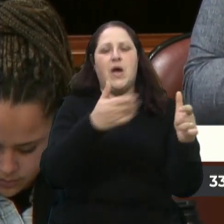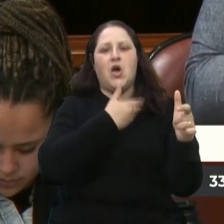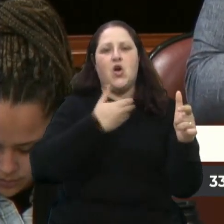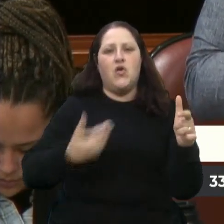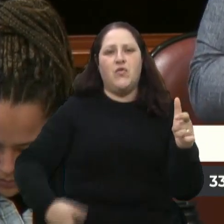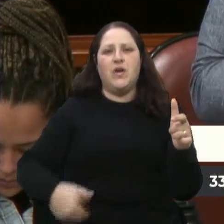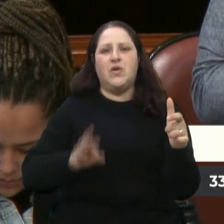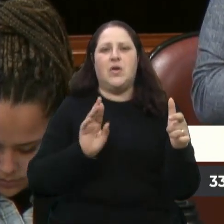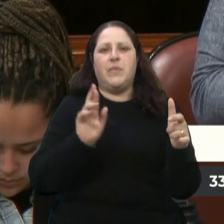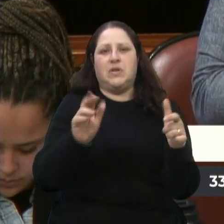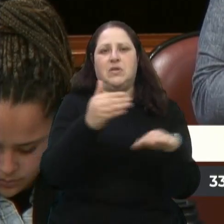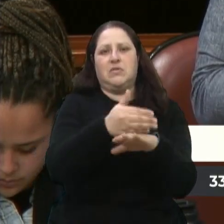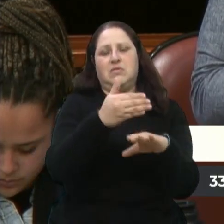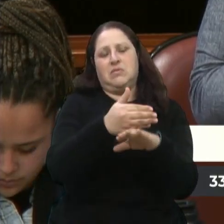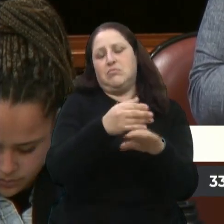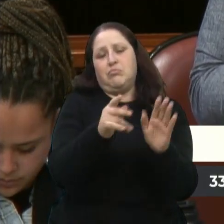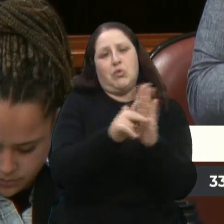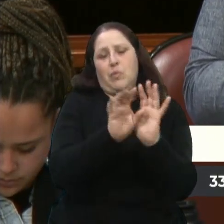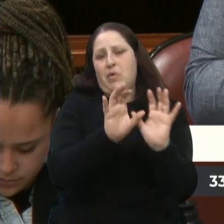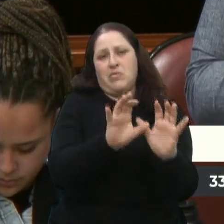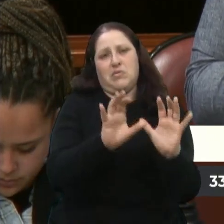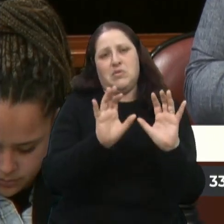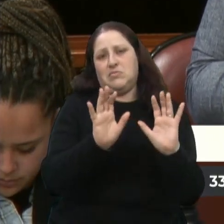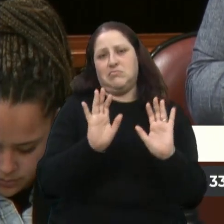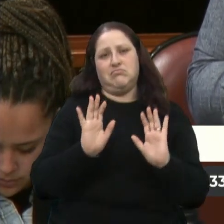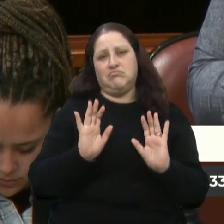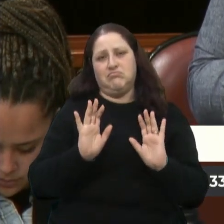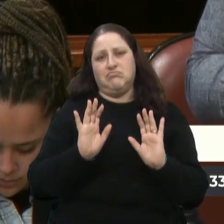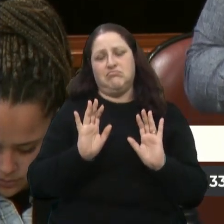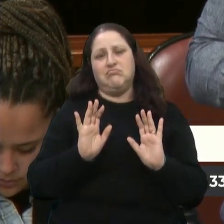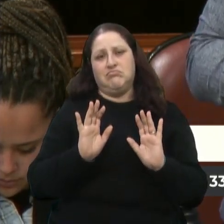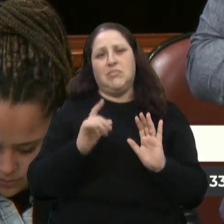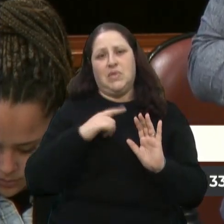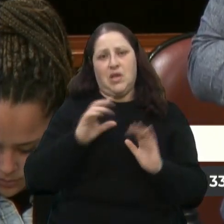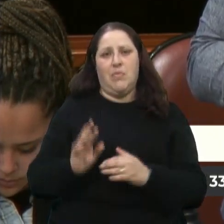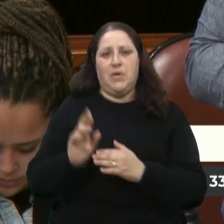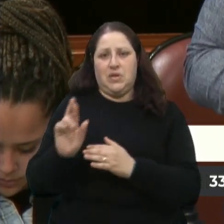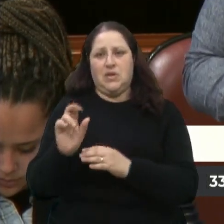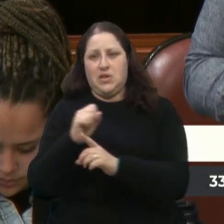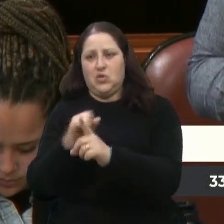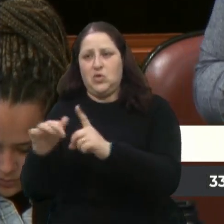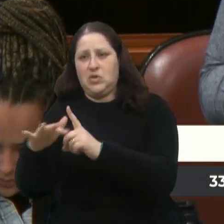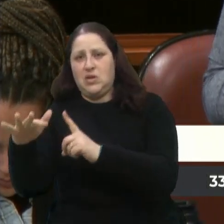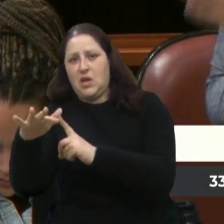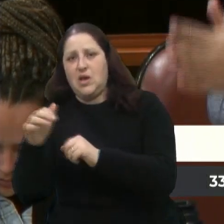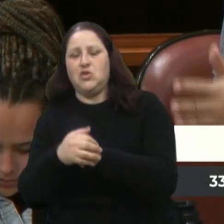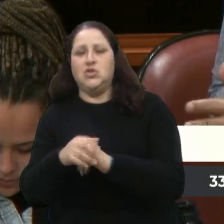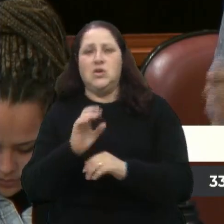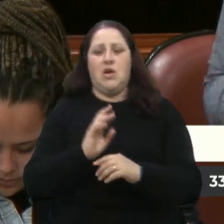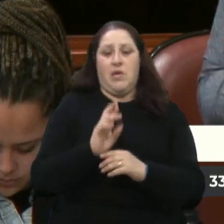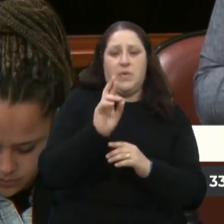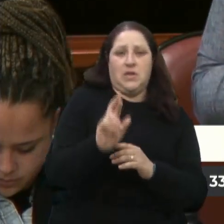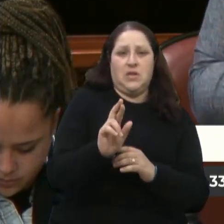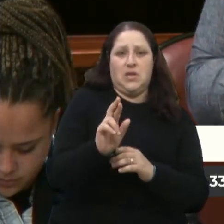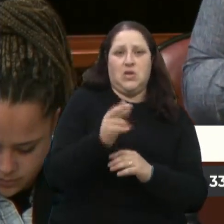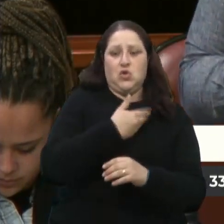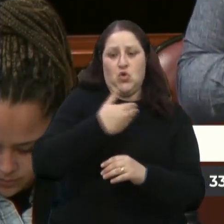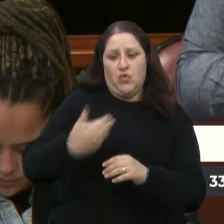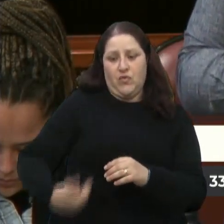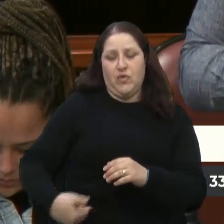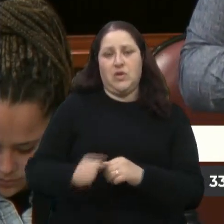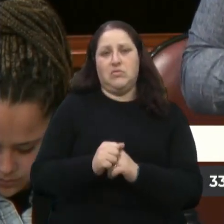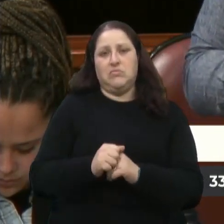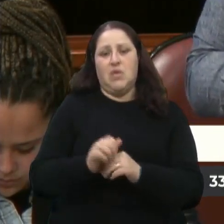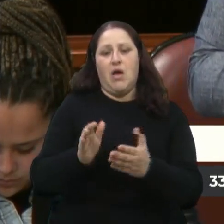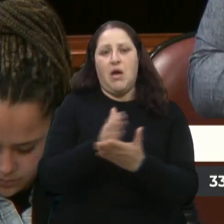público, porque é do jogo também, né? É da baila. Tem representantes da sociedade civil, tem representantes do poder público, e esses, às